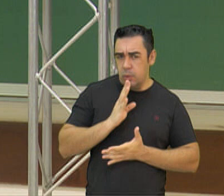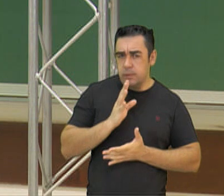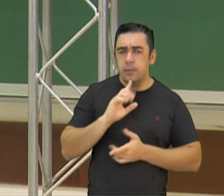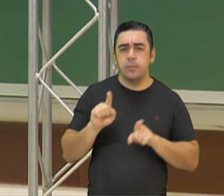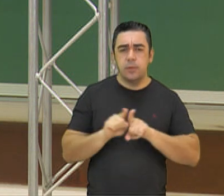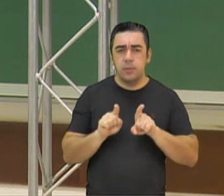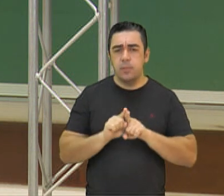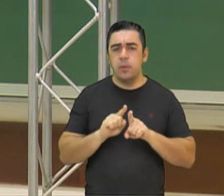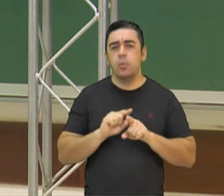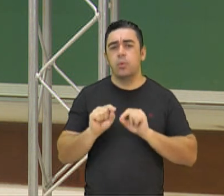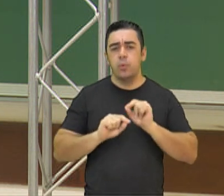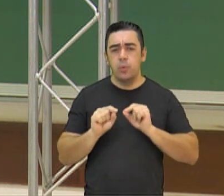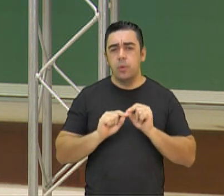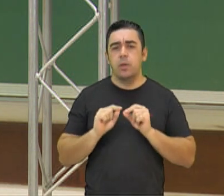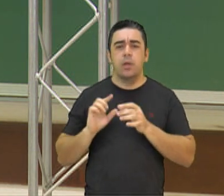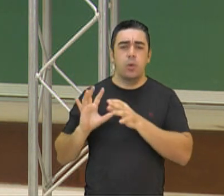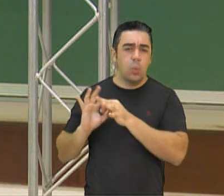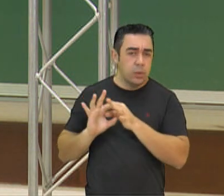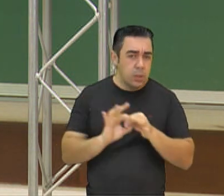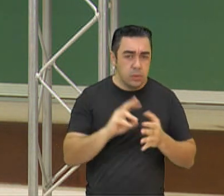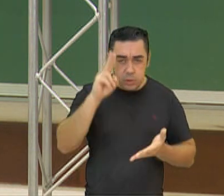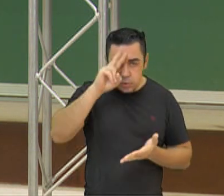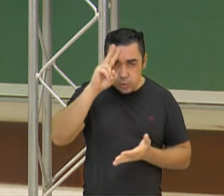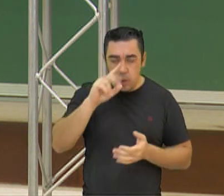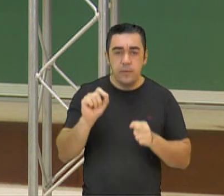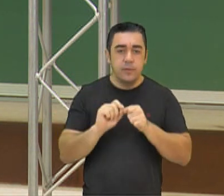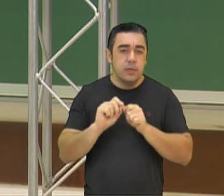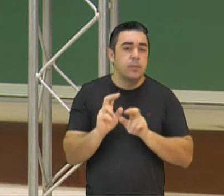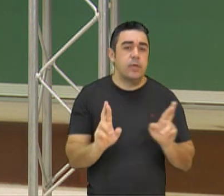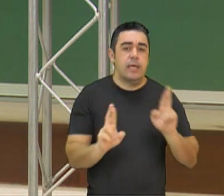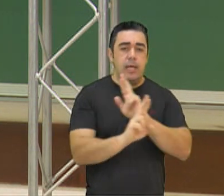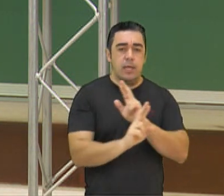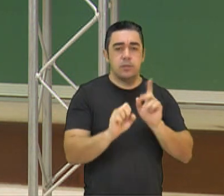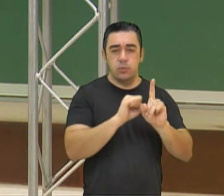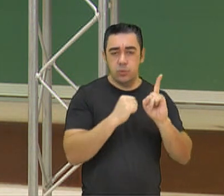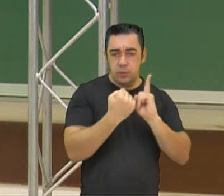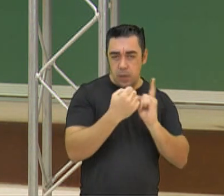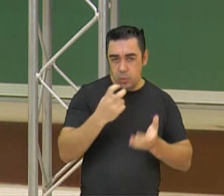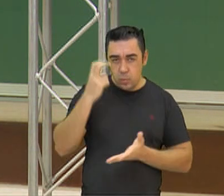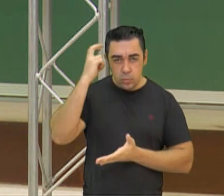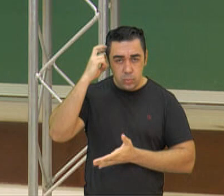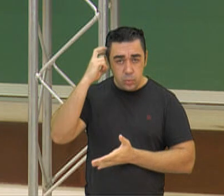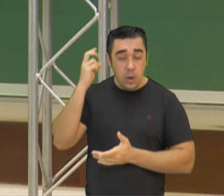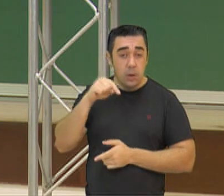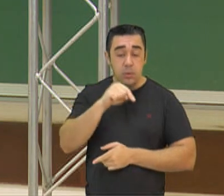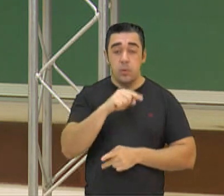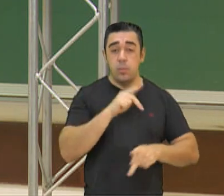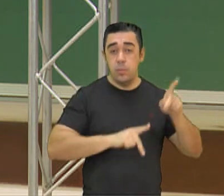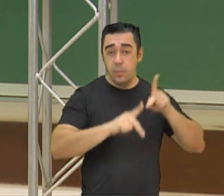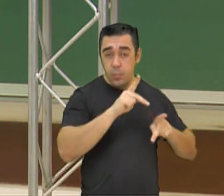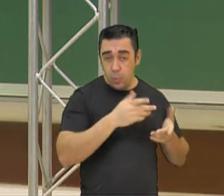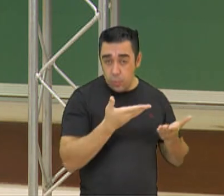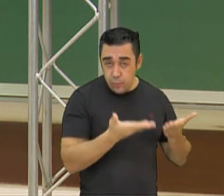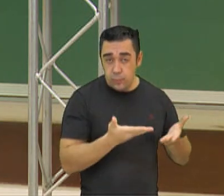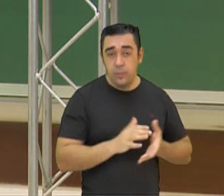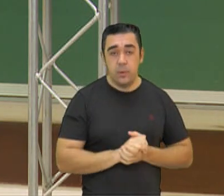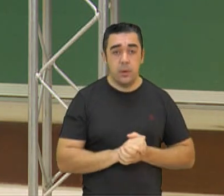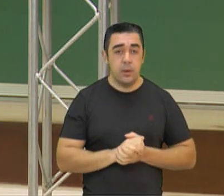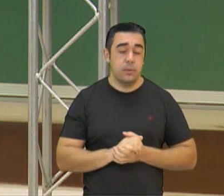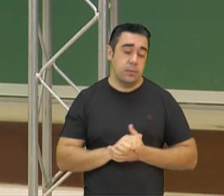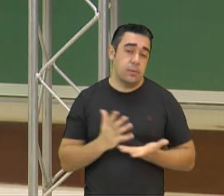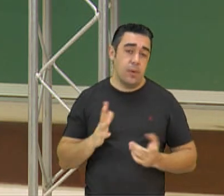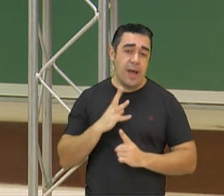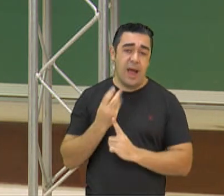contexto histórico e estabelecemos relações sociais e culturais de expressão de um povo. Então, a arte era considerada